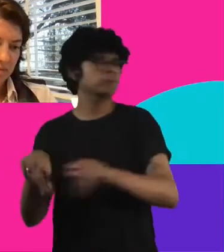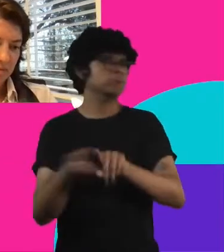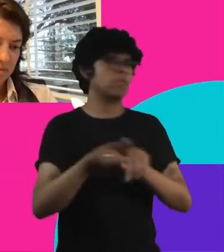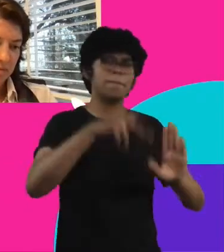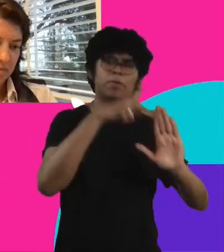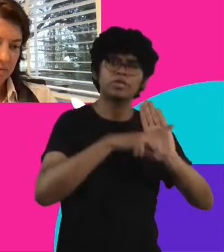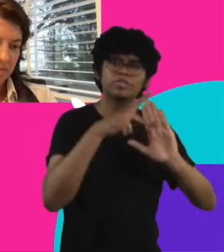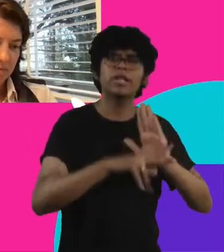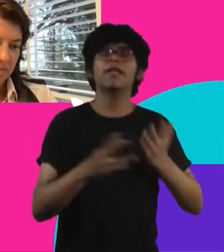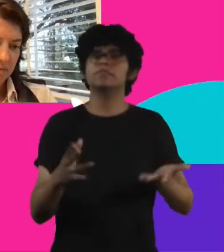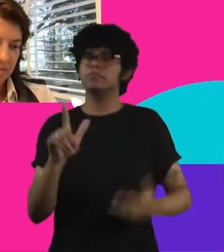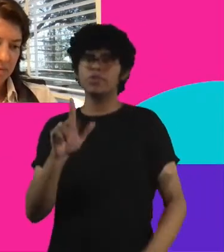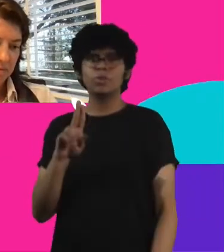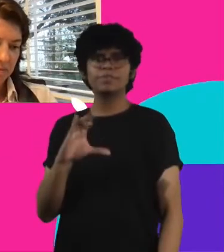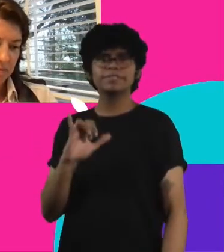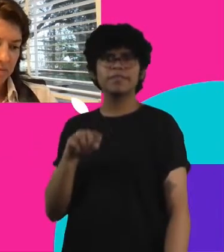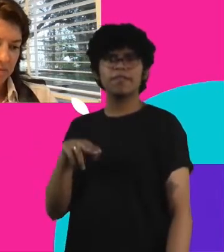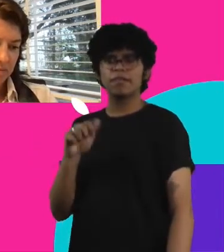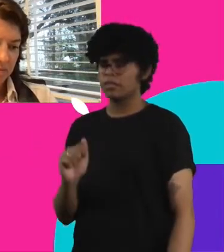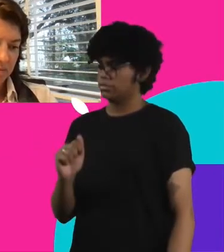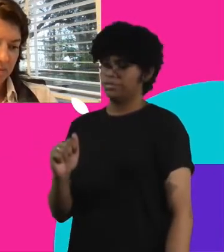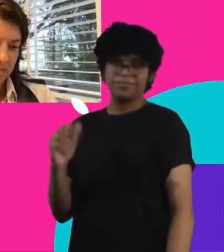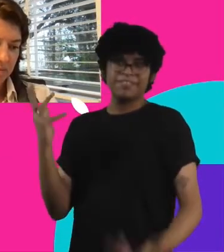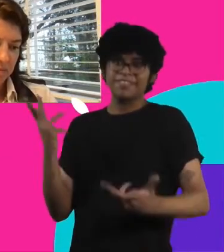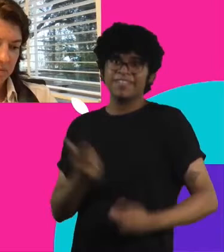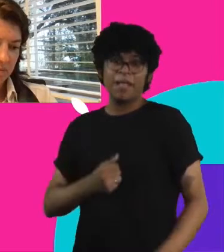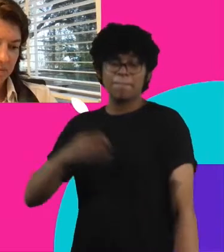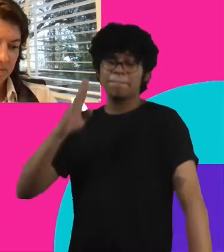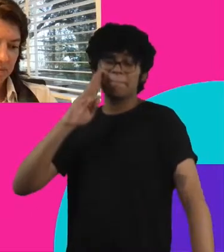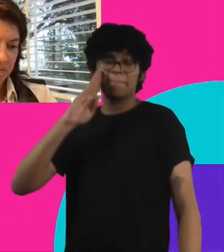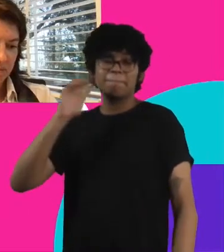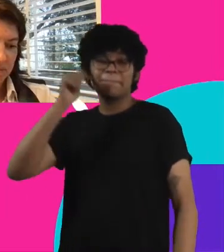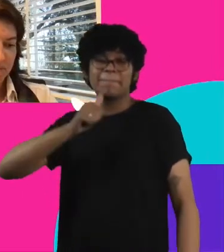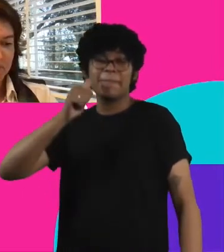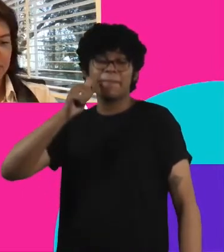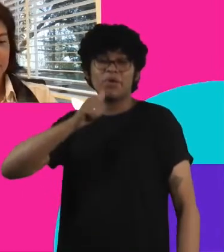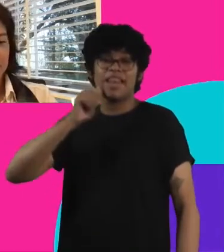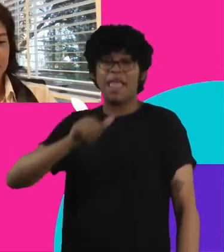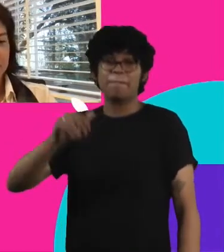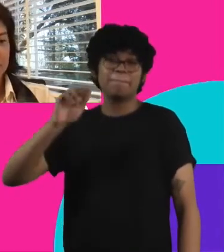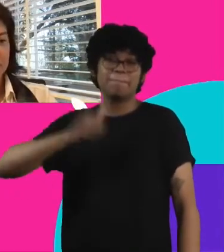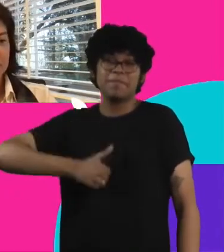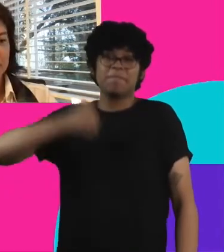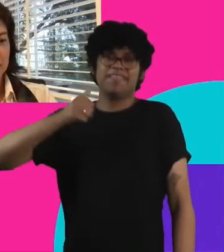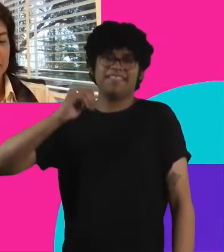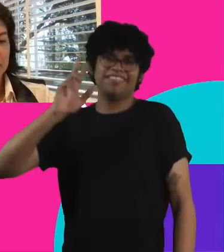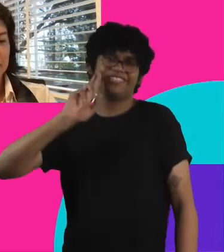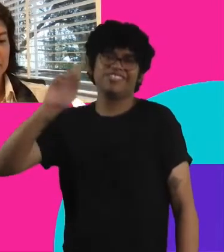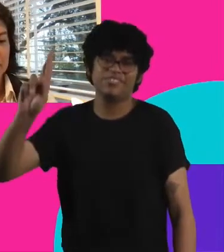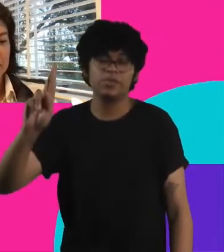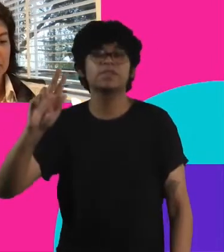a Luciana, assim, uma mulher incrível, a primeira diretora mulher da Andy. Fico muito feliz que seja com você que a gente está